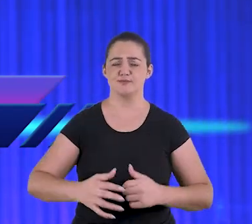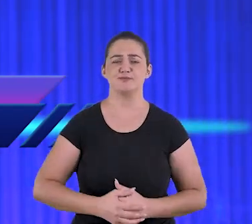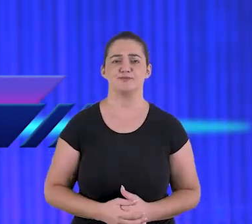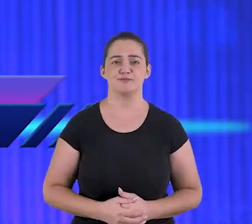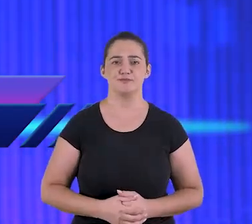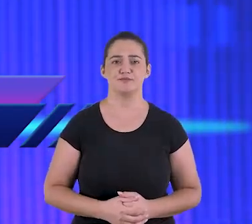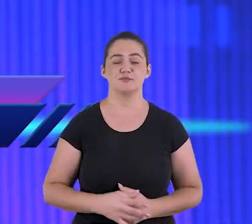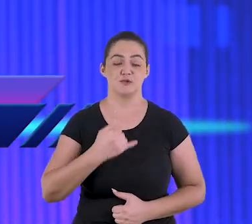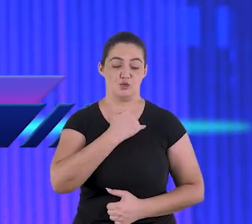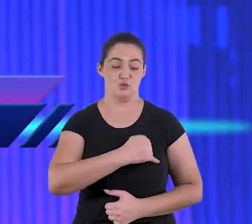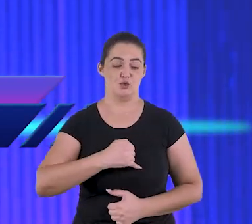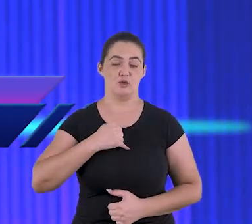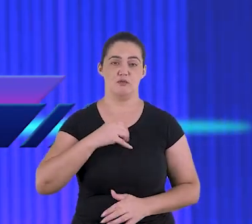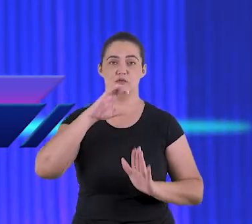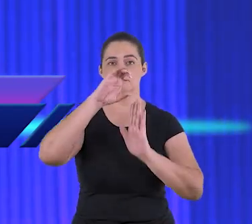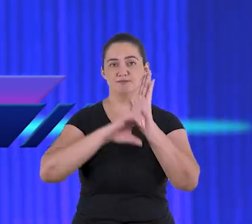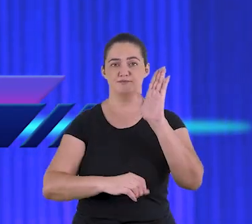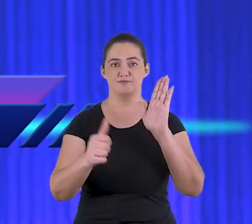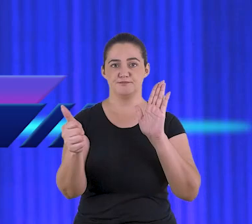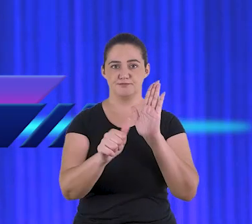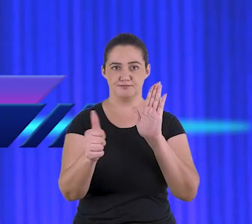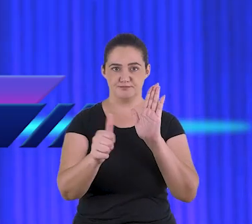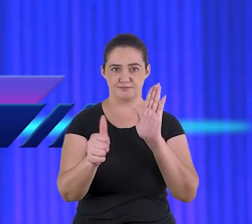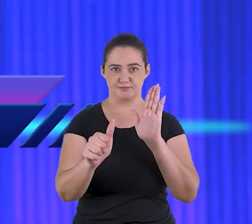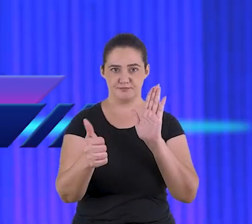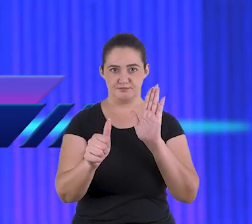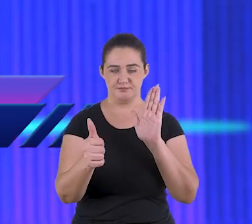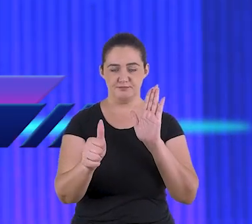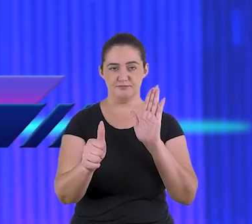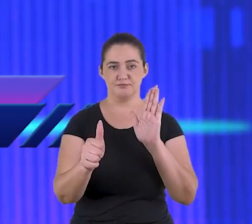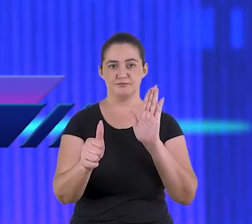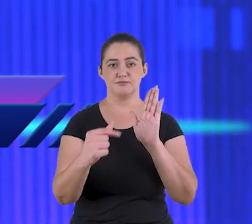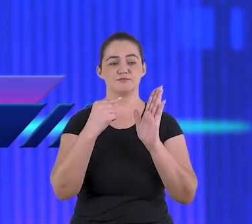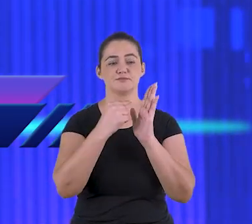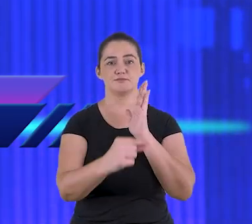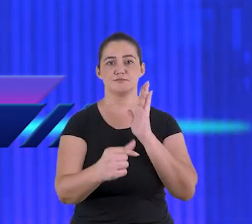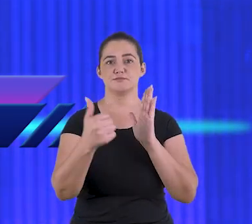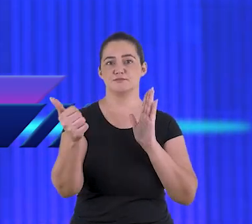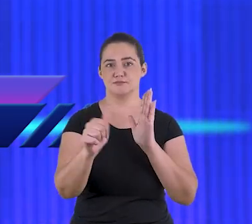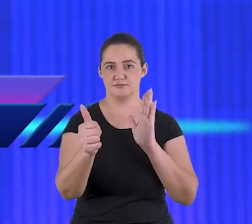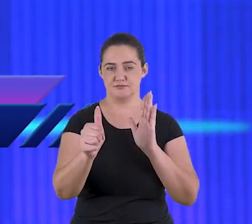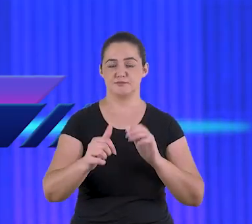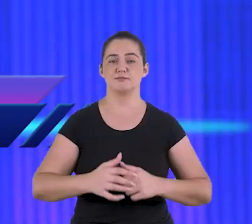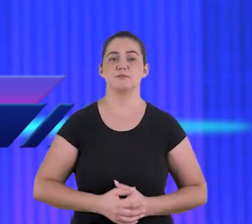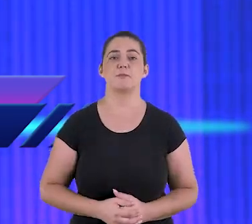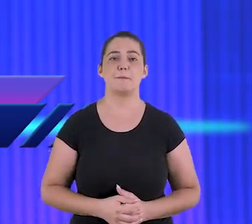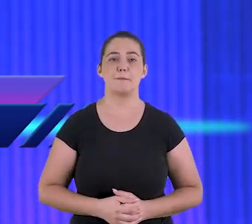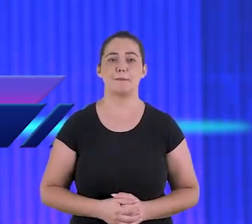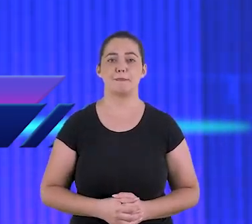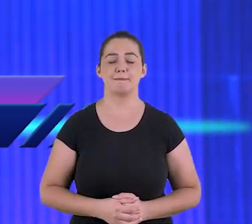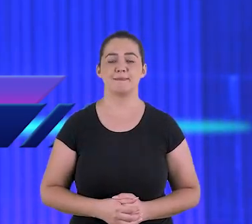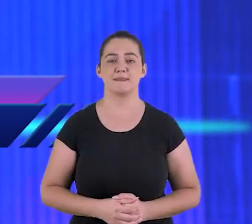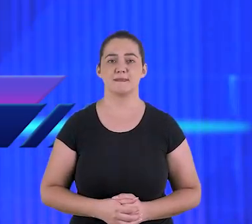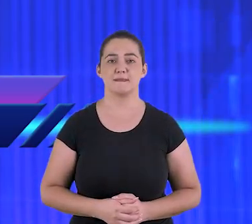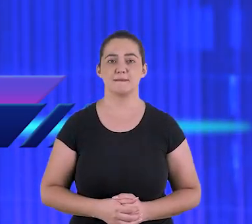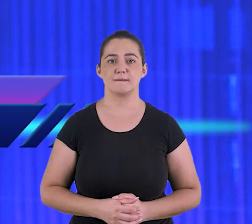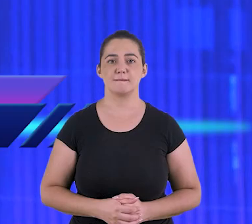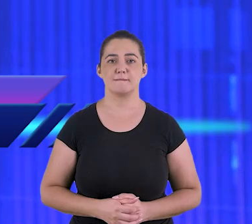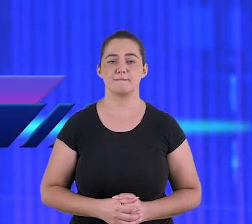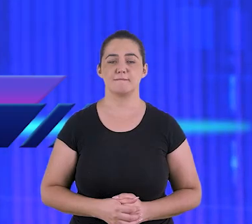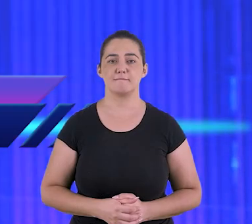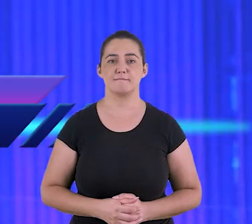Jesus, porque ele esclarece aqui o enigma da morte. João capítulo 11, eu já estou chegando